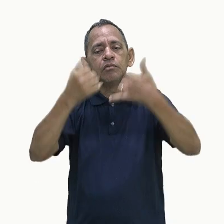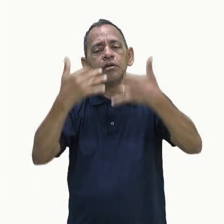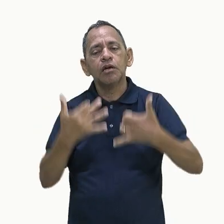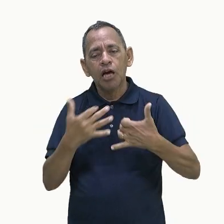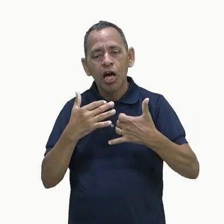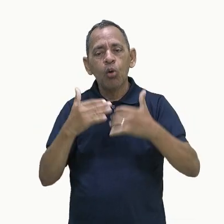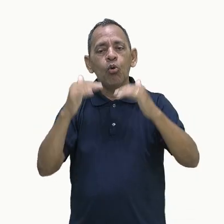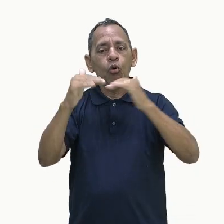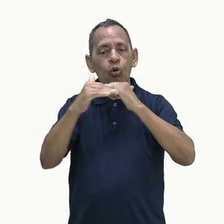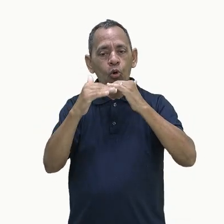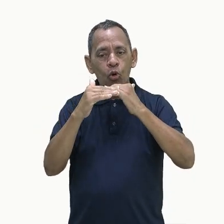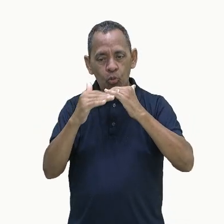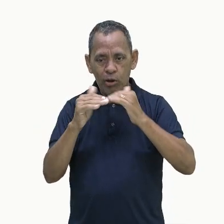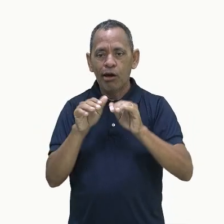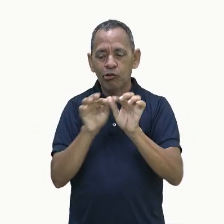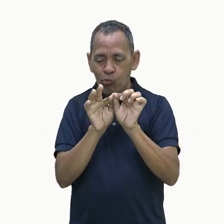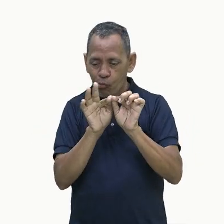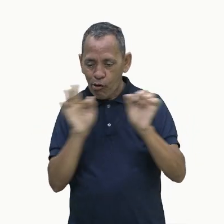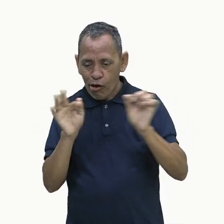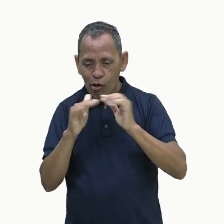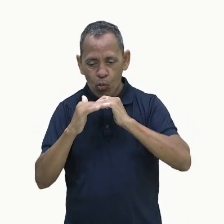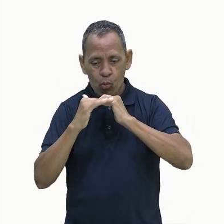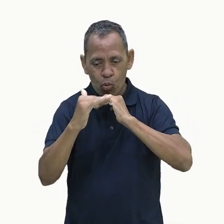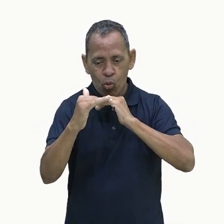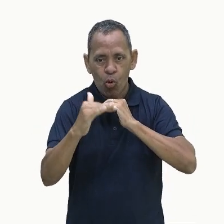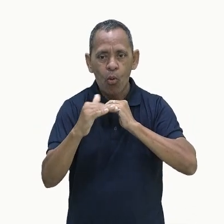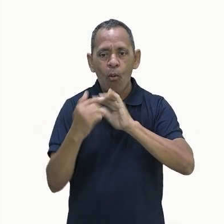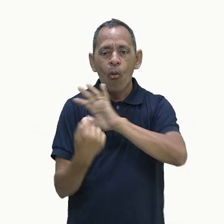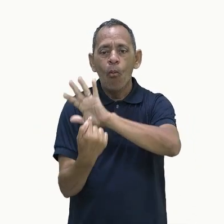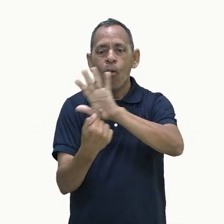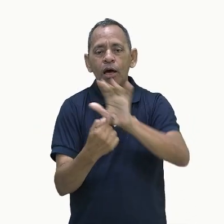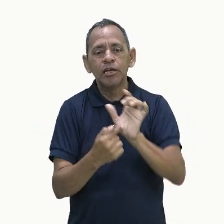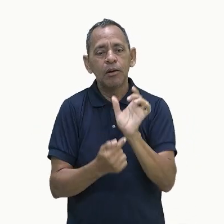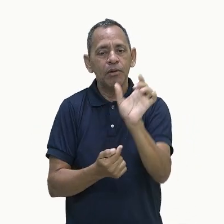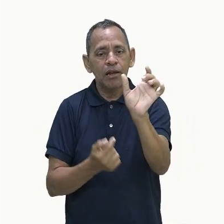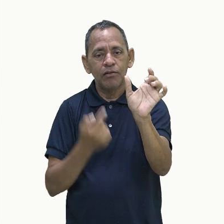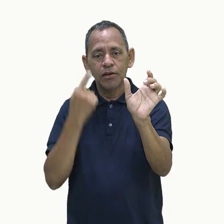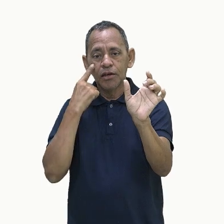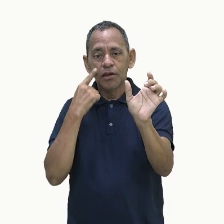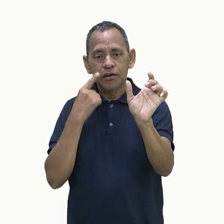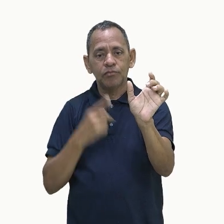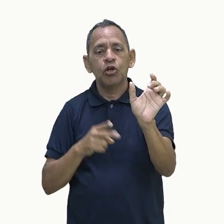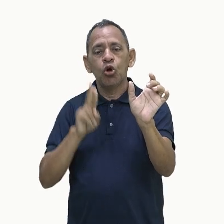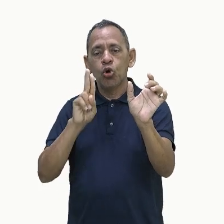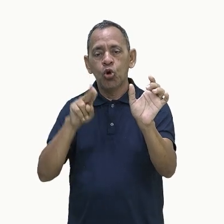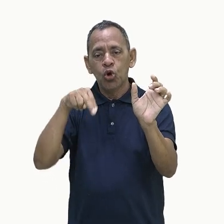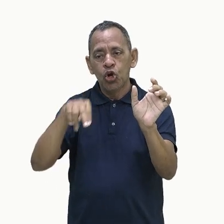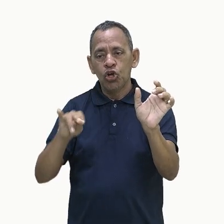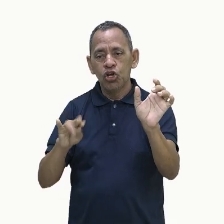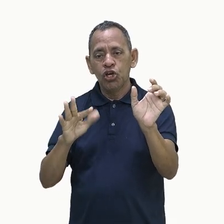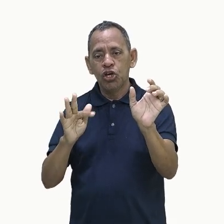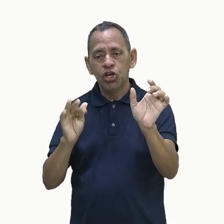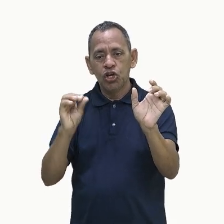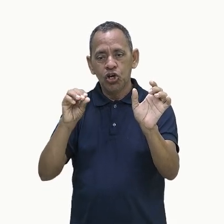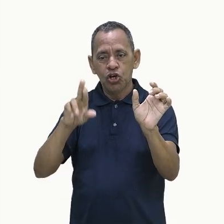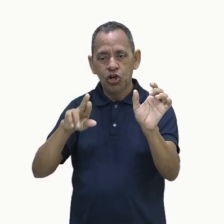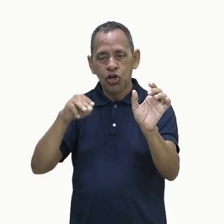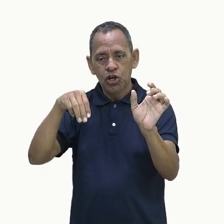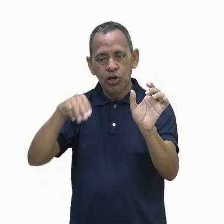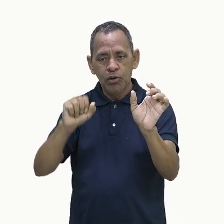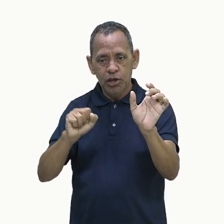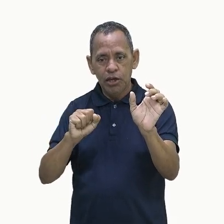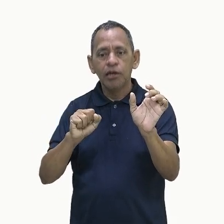movimento retilíneo uniforme, aparece essa palavra aqui, ó, uniforme. Na escola,